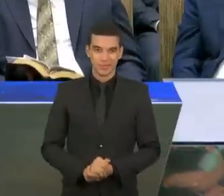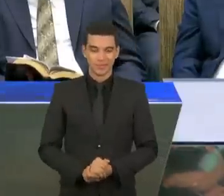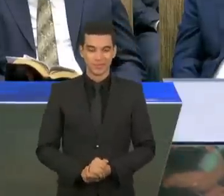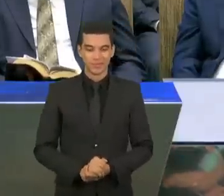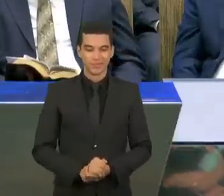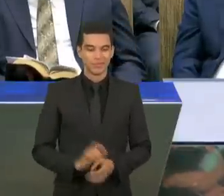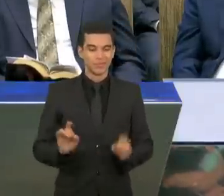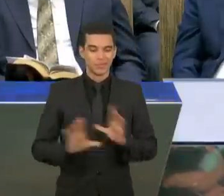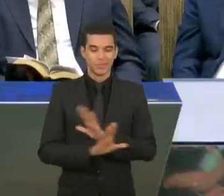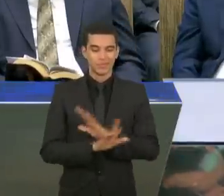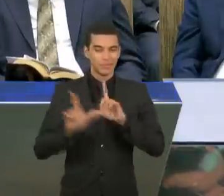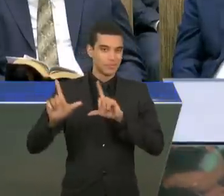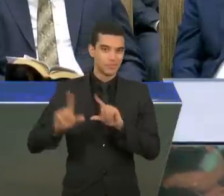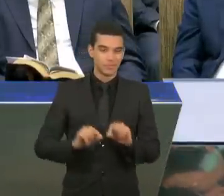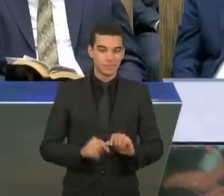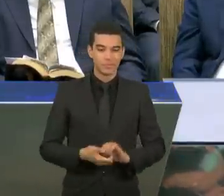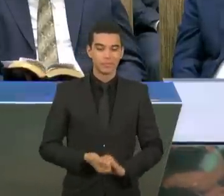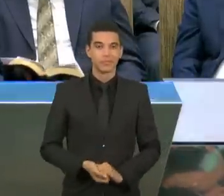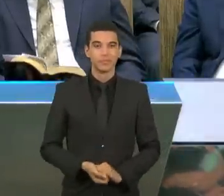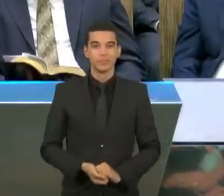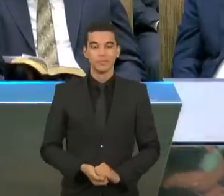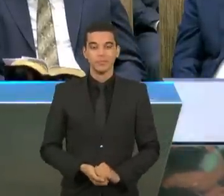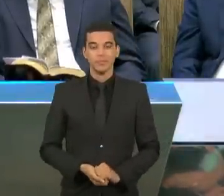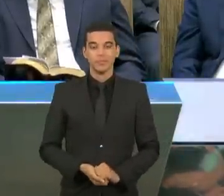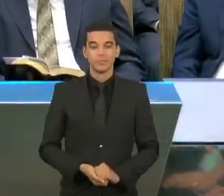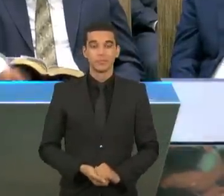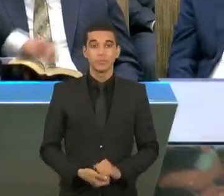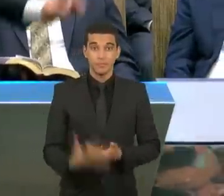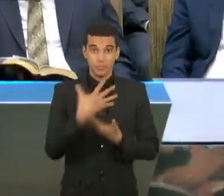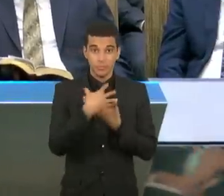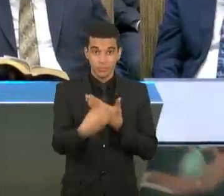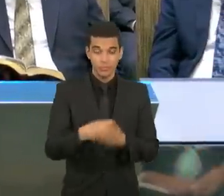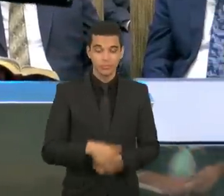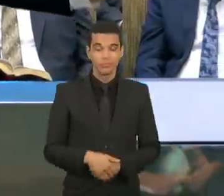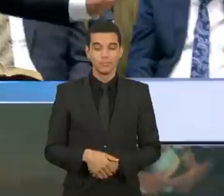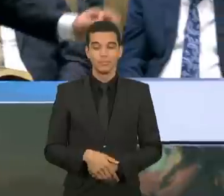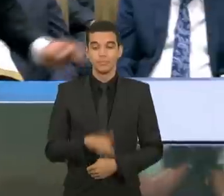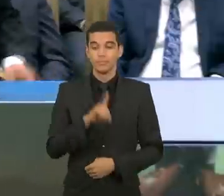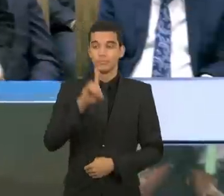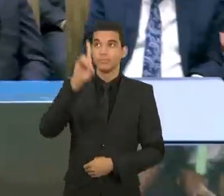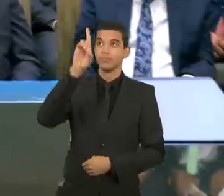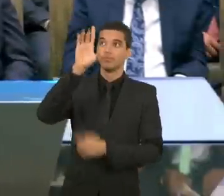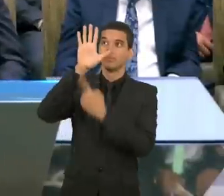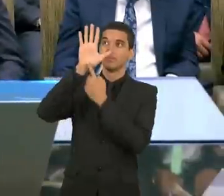Terminou aí, meu filho. Diga comigo. A revelação de Deus.